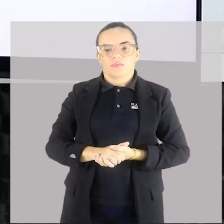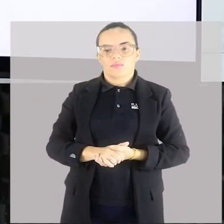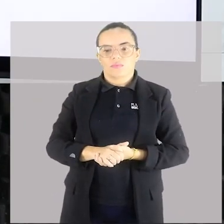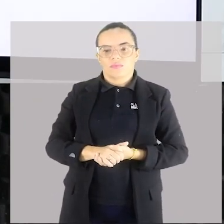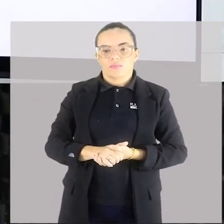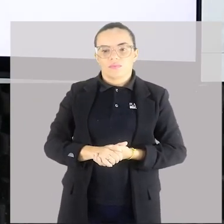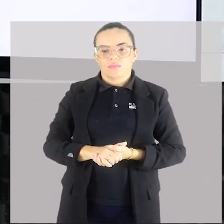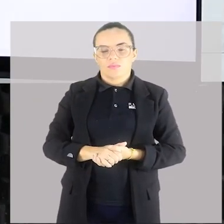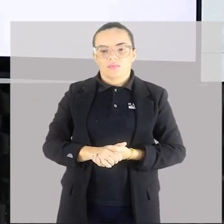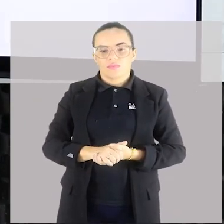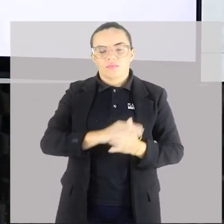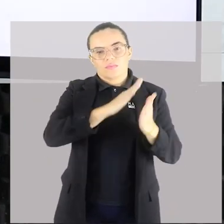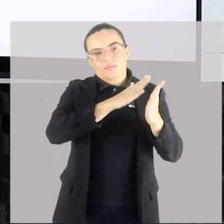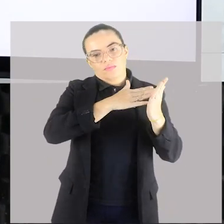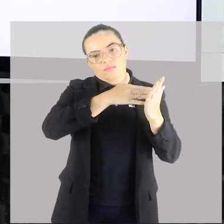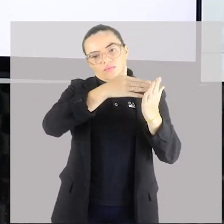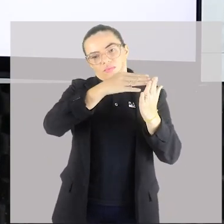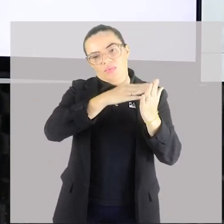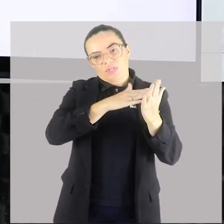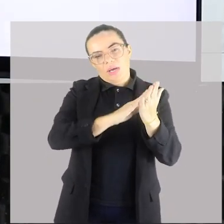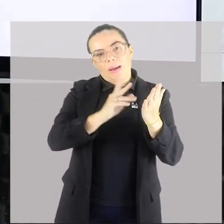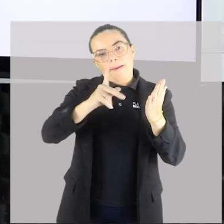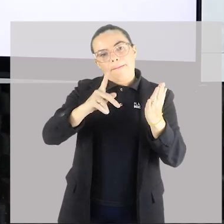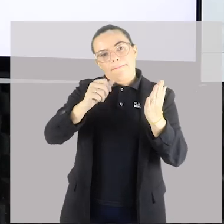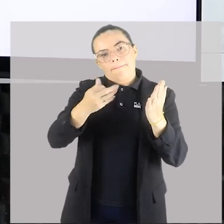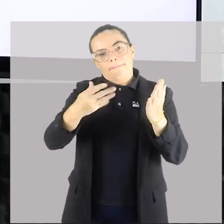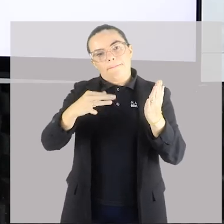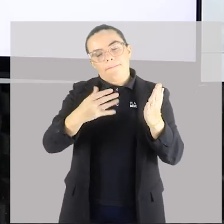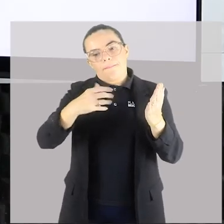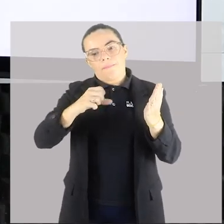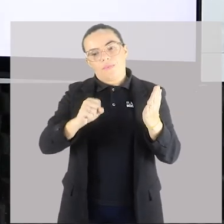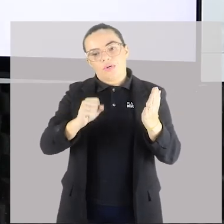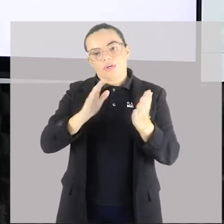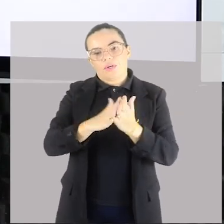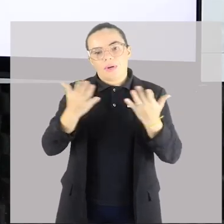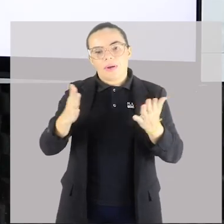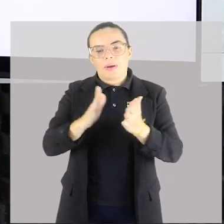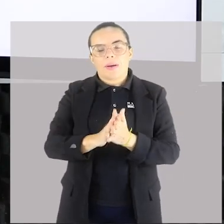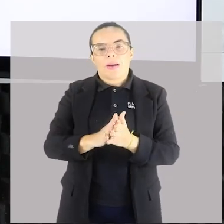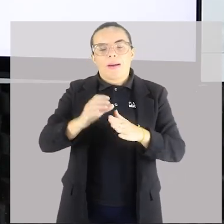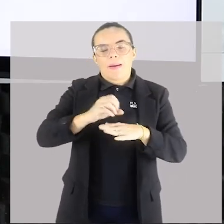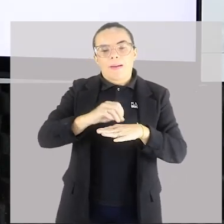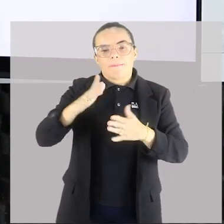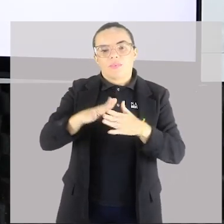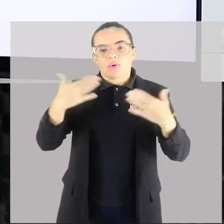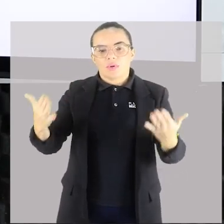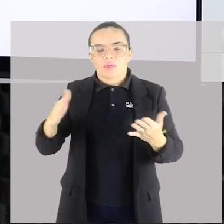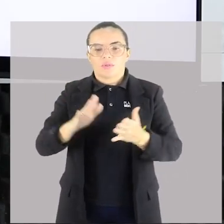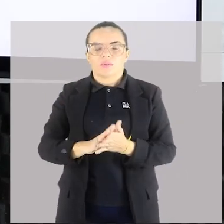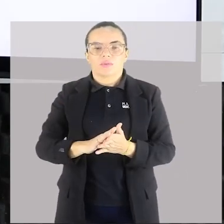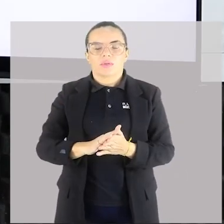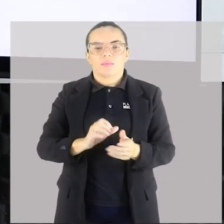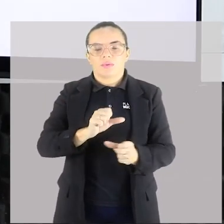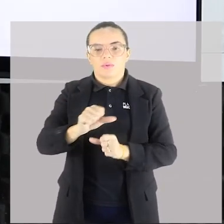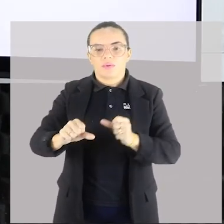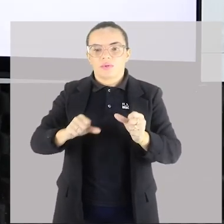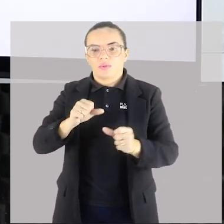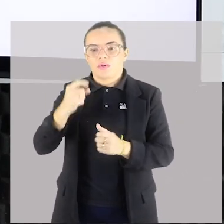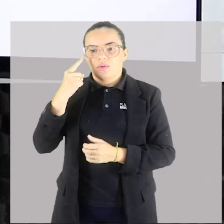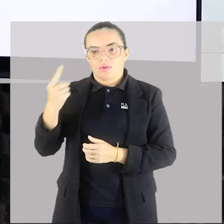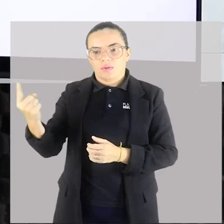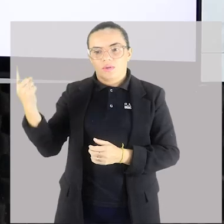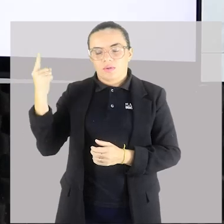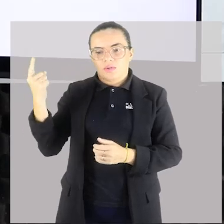de manchas mais passadas para formas mais orgânicas. Bom, eu vou ficar aqui com esse material de Action